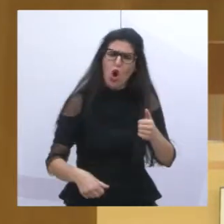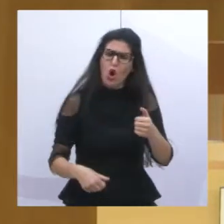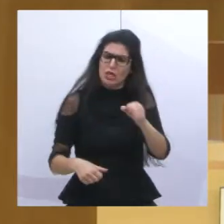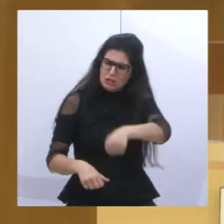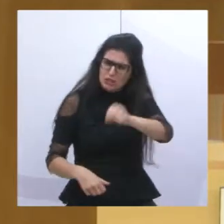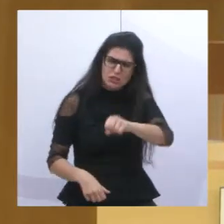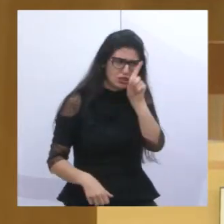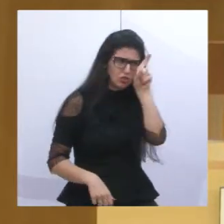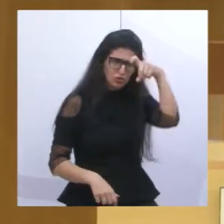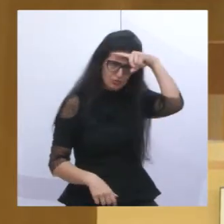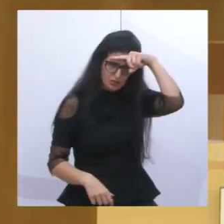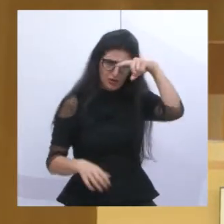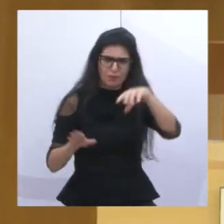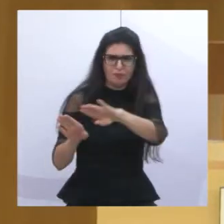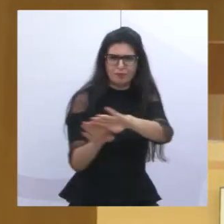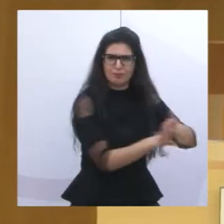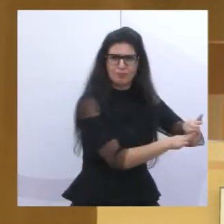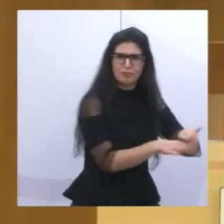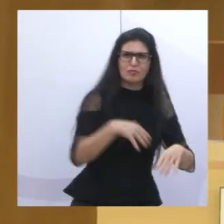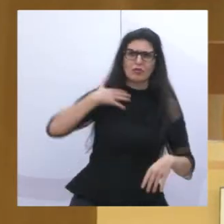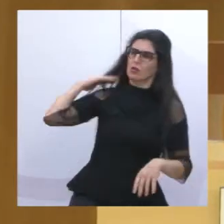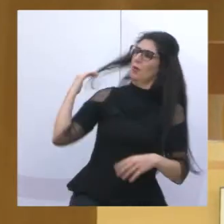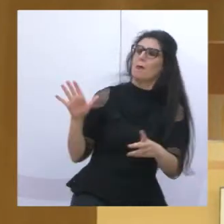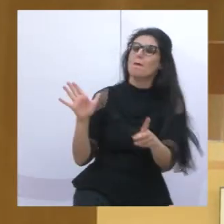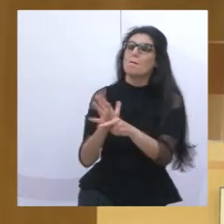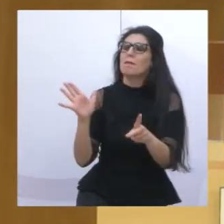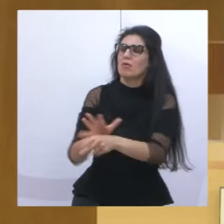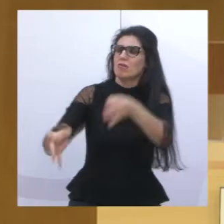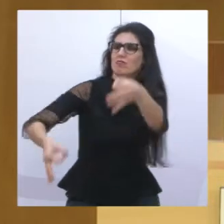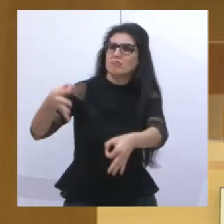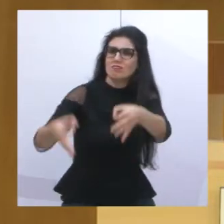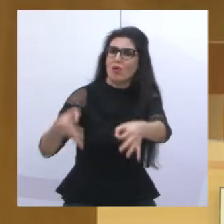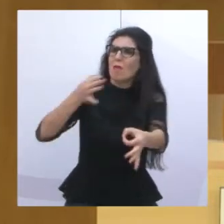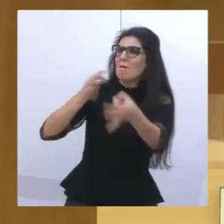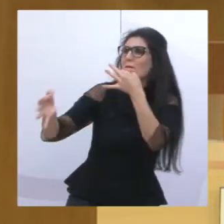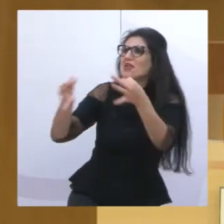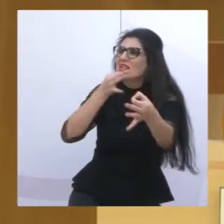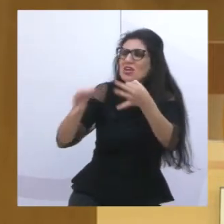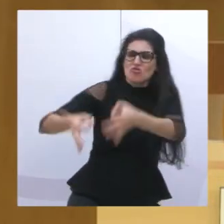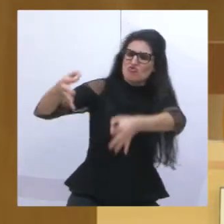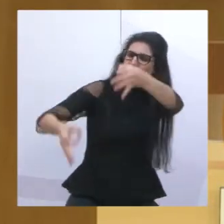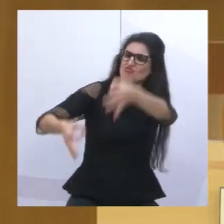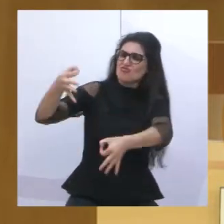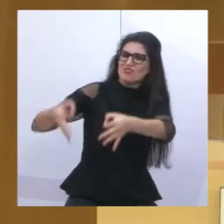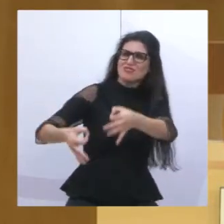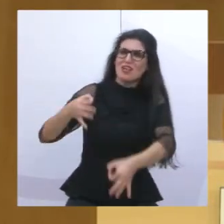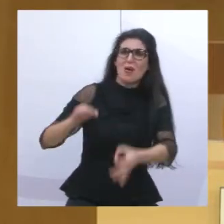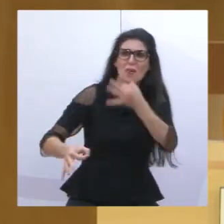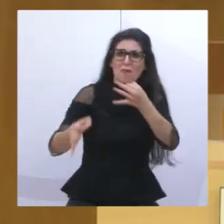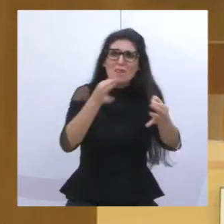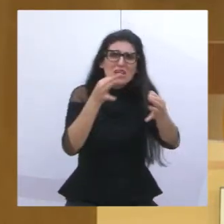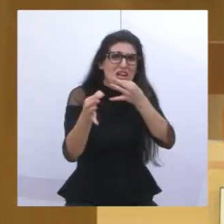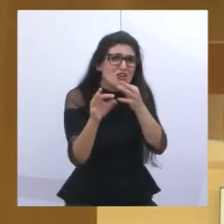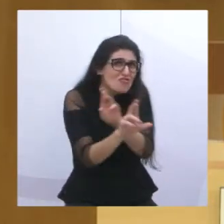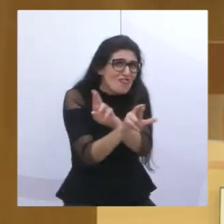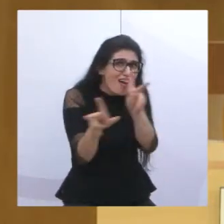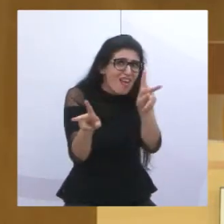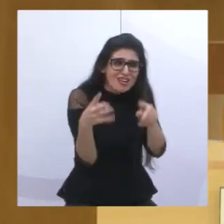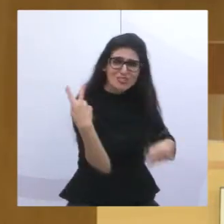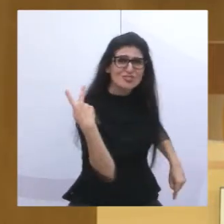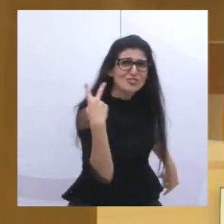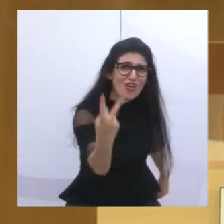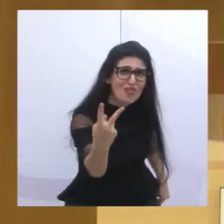próprio jurídico da casa teve 2 opiniões diferentes aqui, nobre vereador. O próprio jurídico da casa teve 2 opiniões diferentes, que